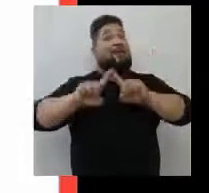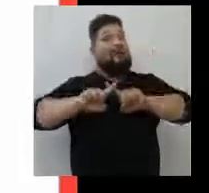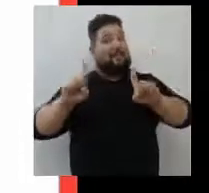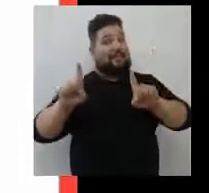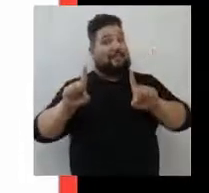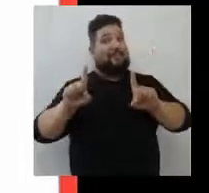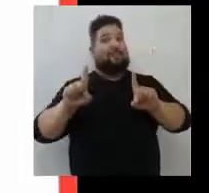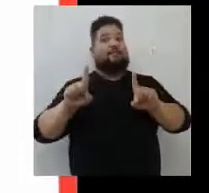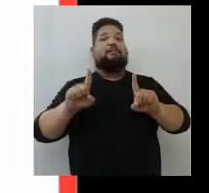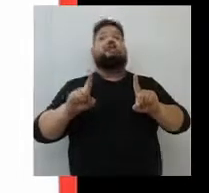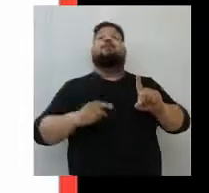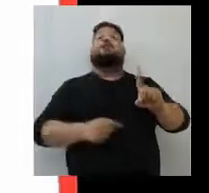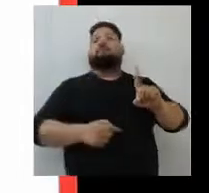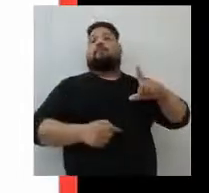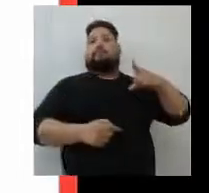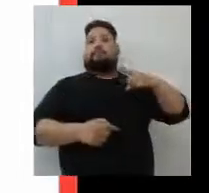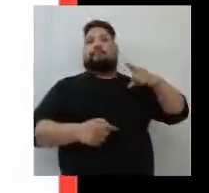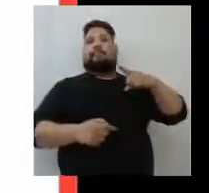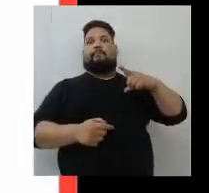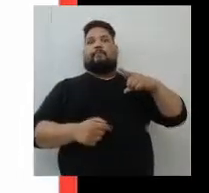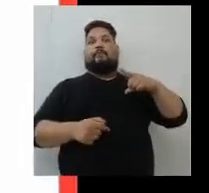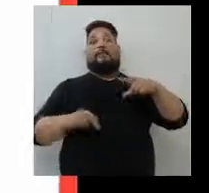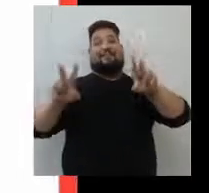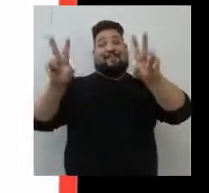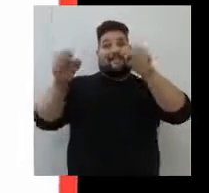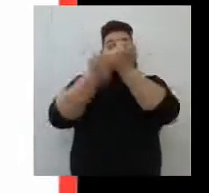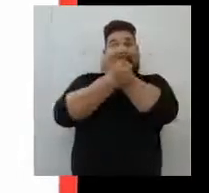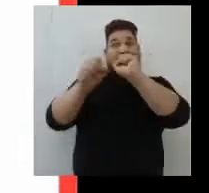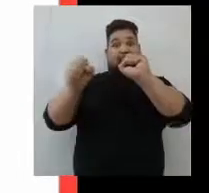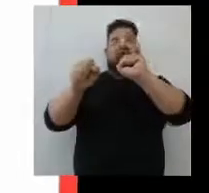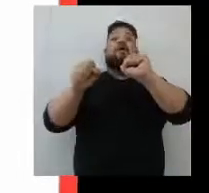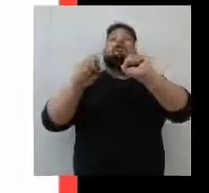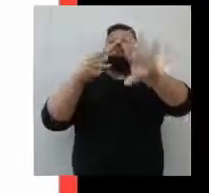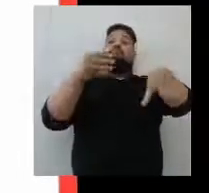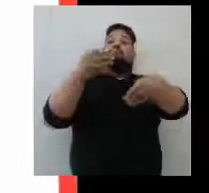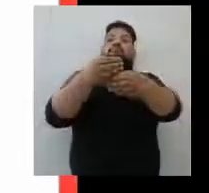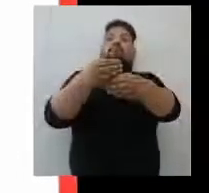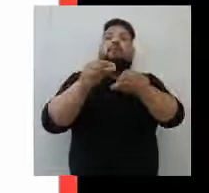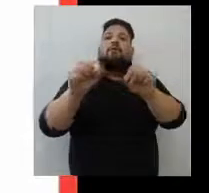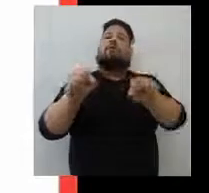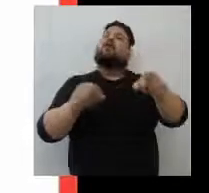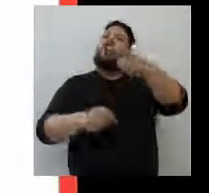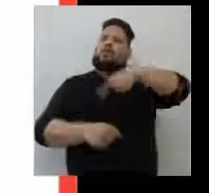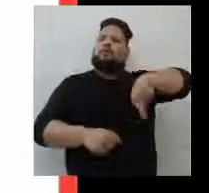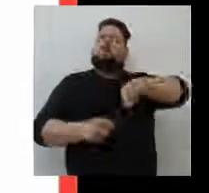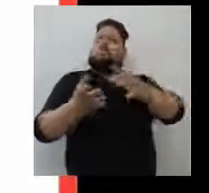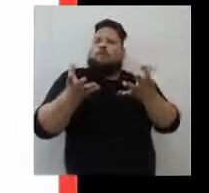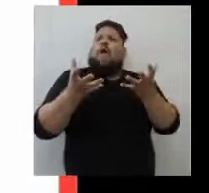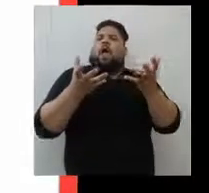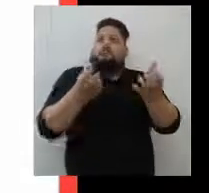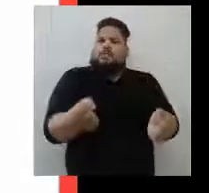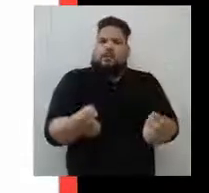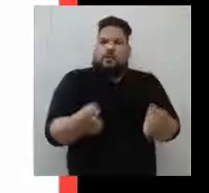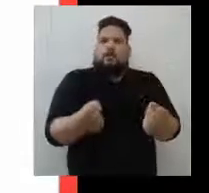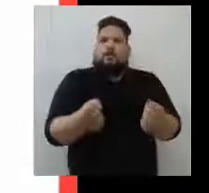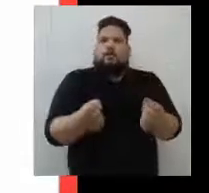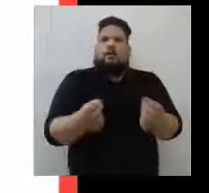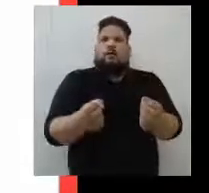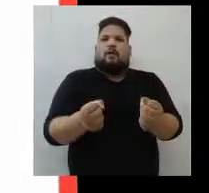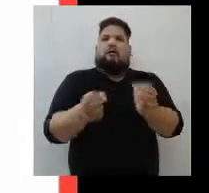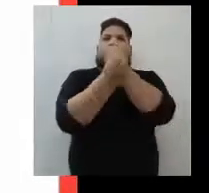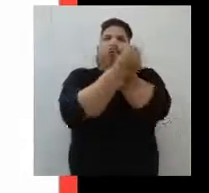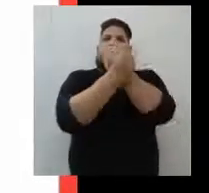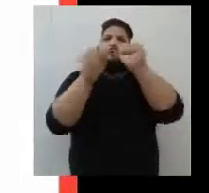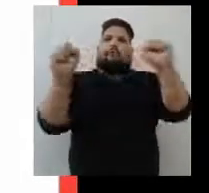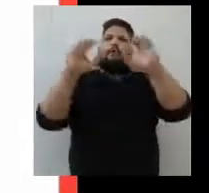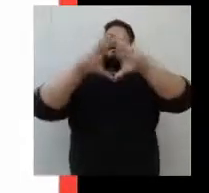a gente vai ter essa causa com a seguinte questão. Somos a favor do fim da escravidão no